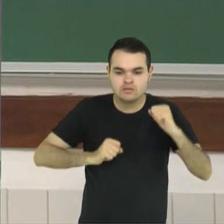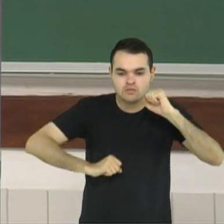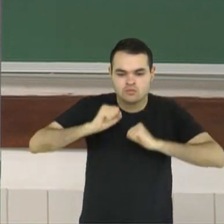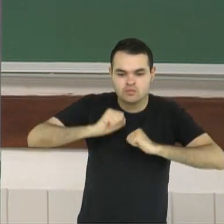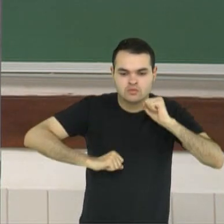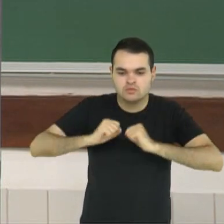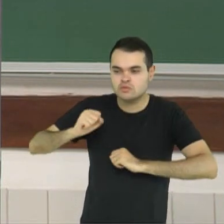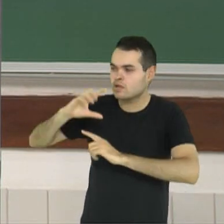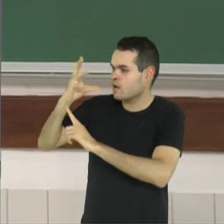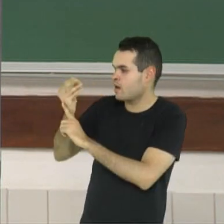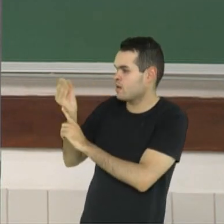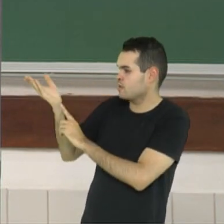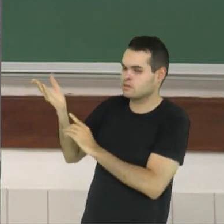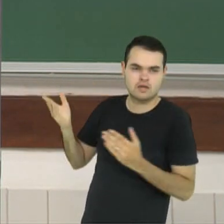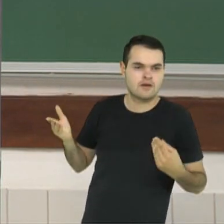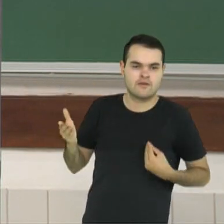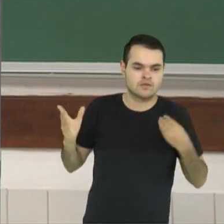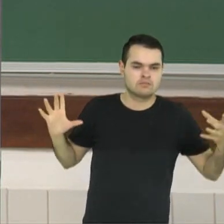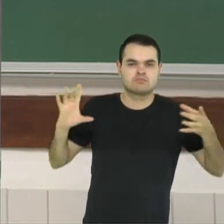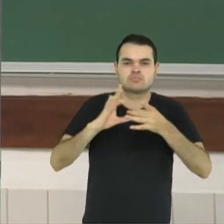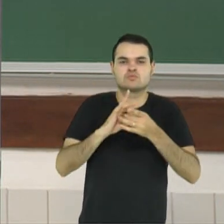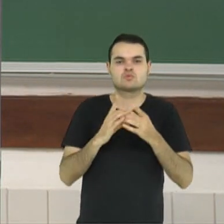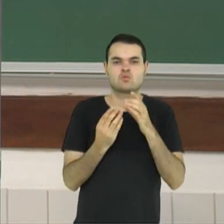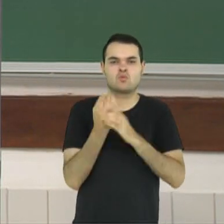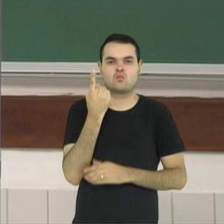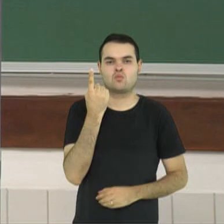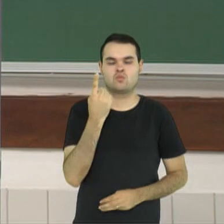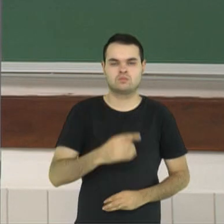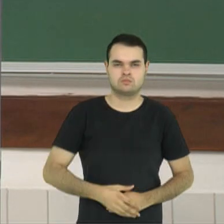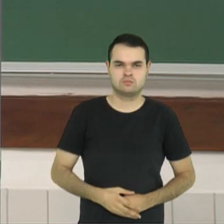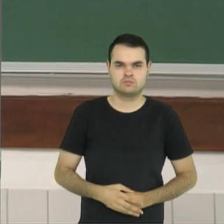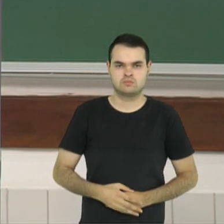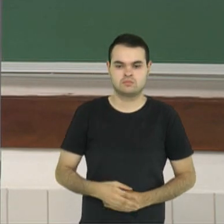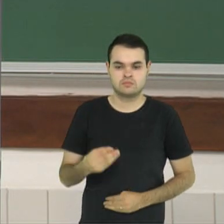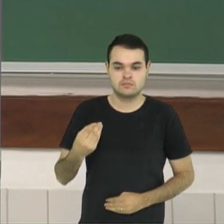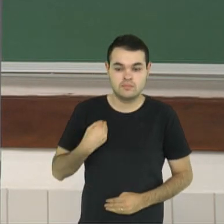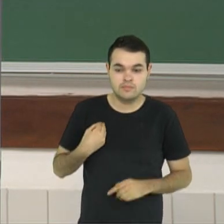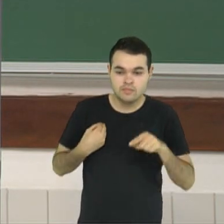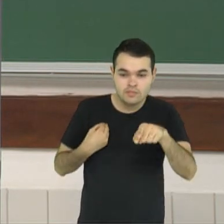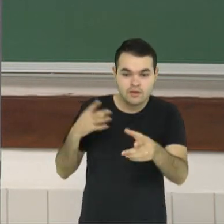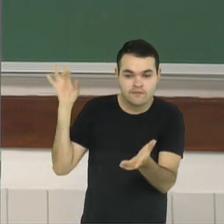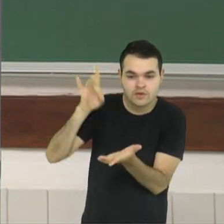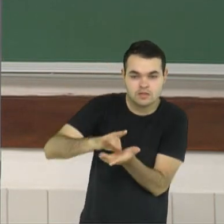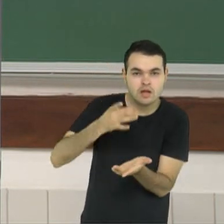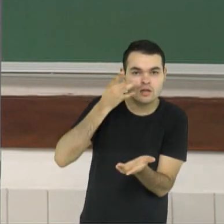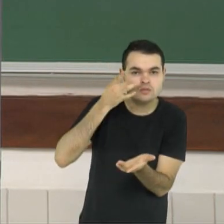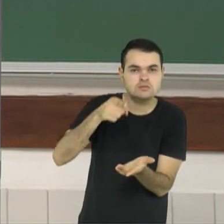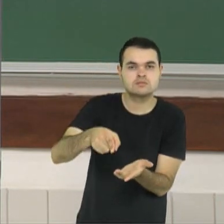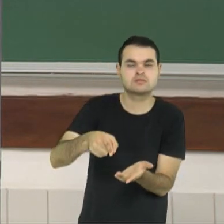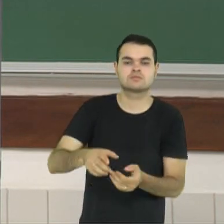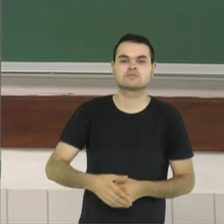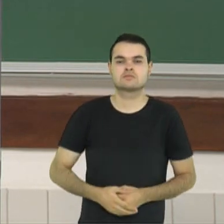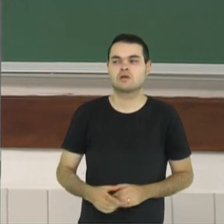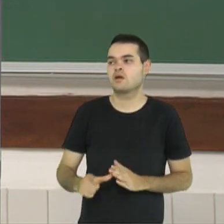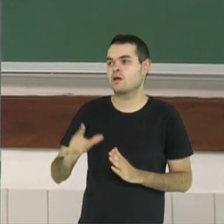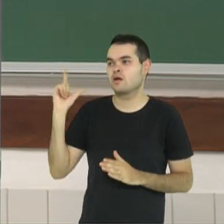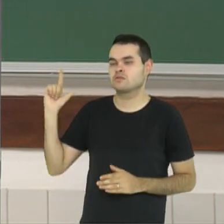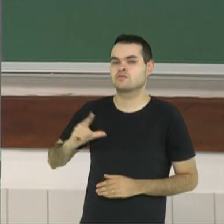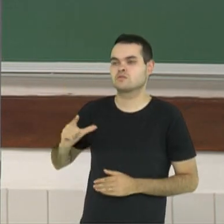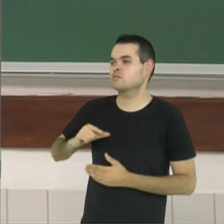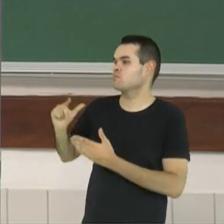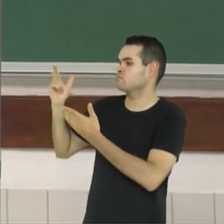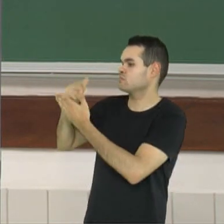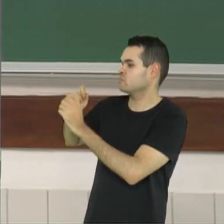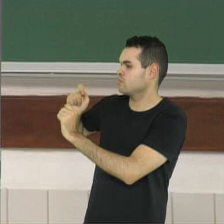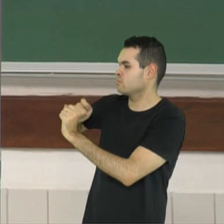longe da arte, agora ele une os dois. Os dois são uma coisa só. Realidade, o mundo que vivemos, uma refinição. Refinição por quê? Antigamente eu tinha artes